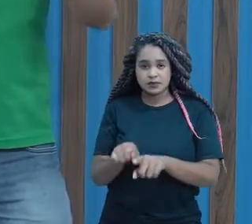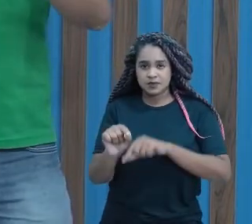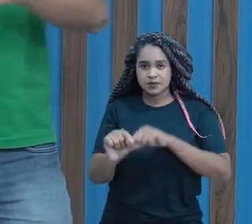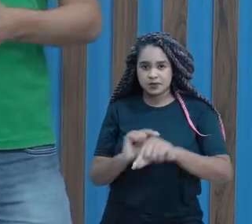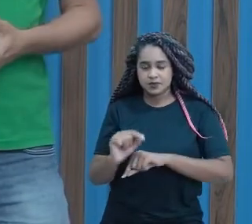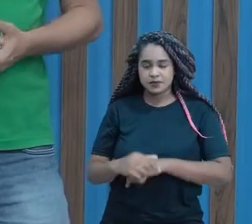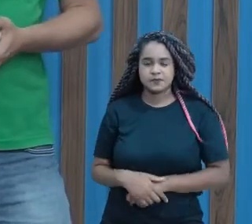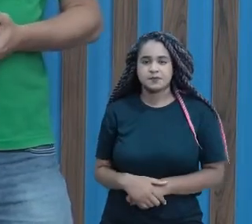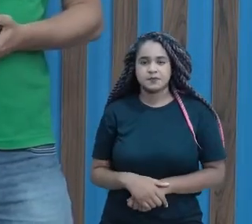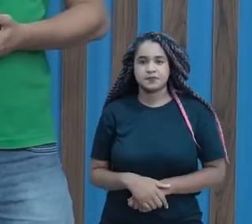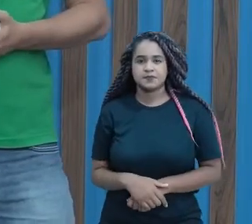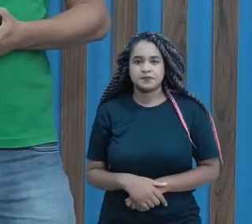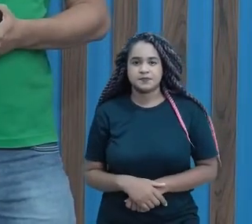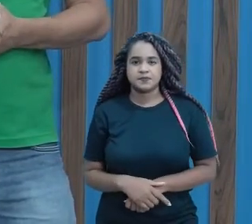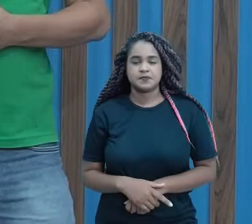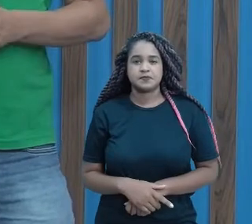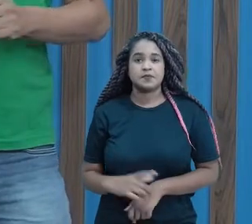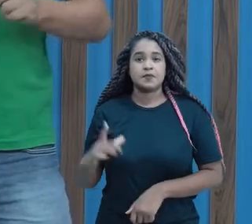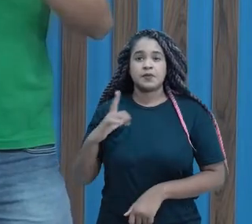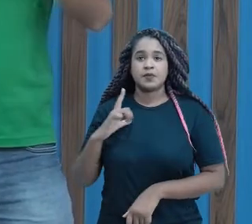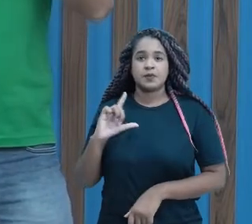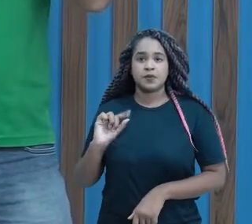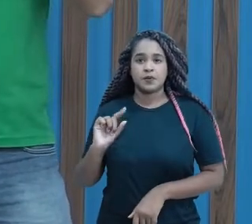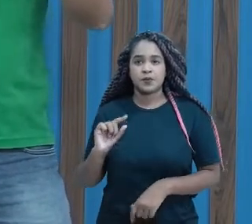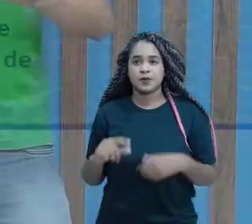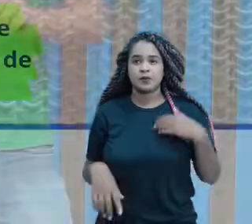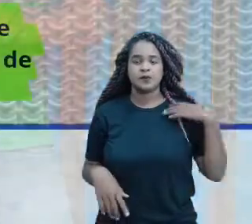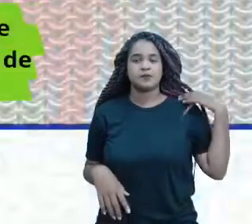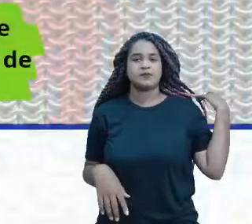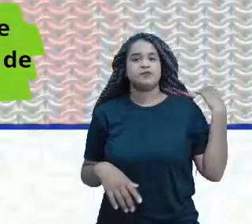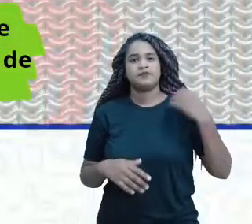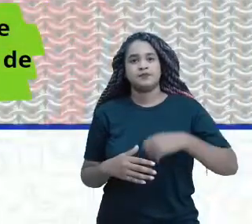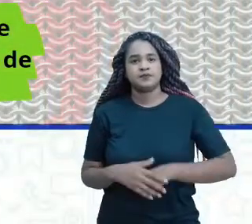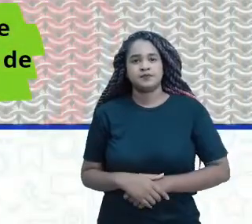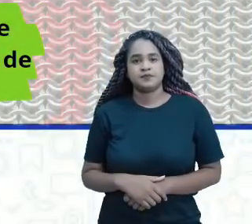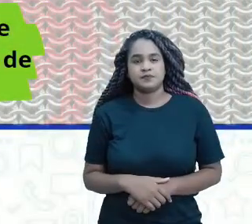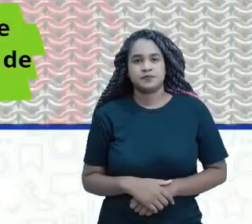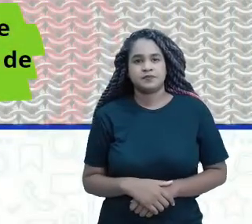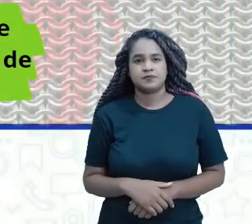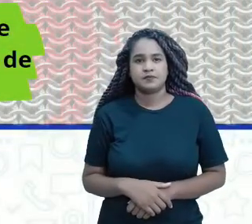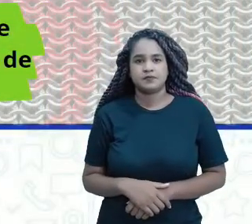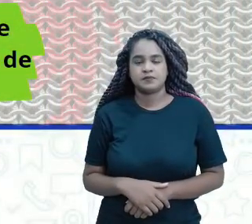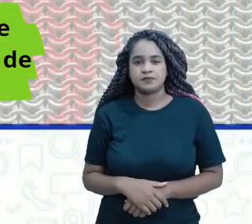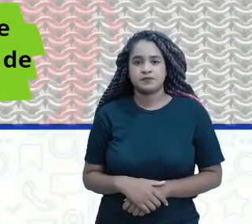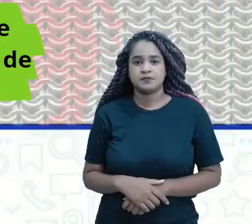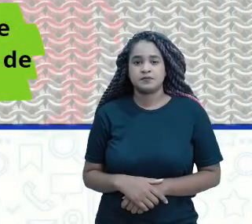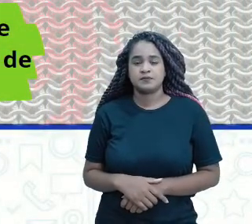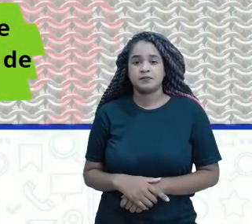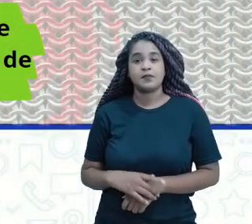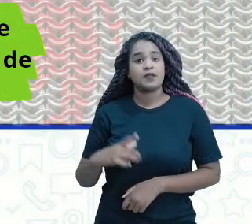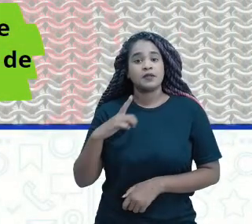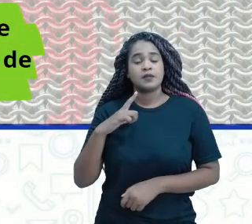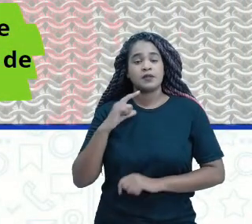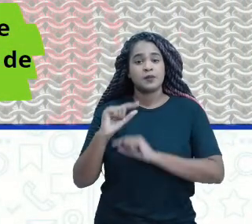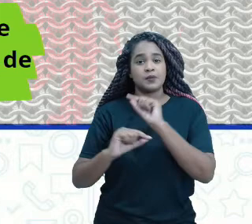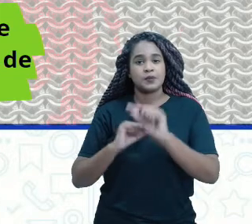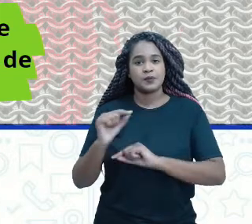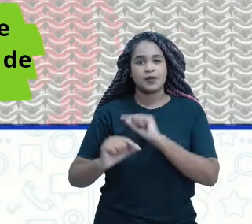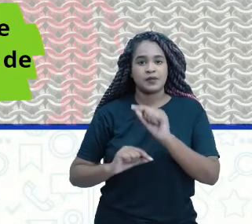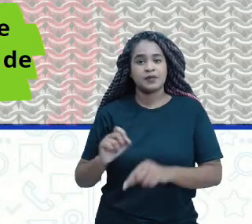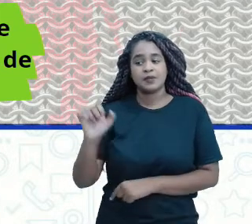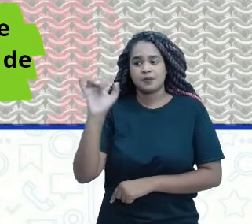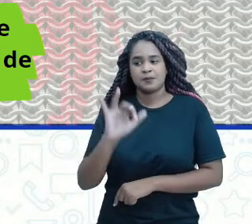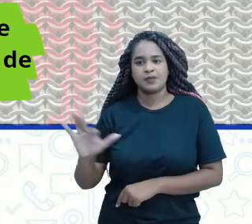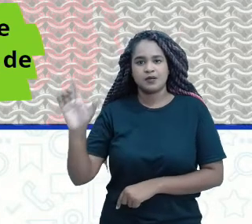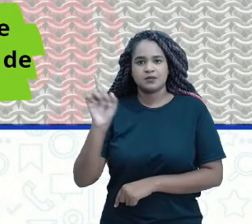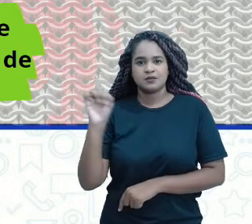da nossa apresentação aqui, a gente bota uma cortina, né, de malha de ferro, ou de ferro mesmo, é como se